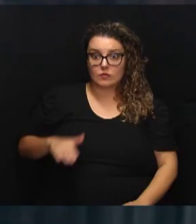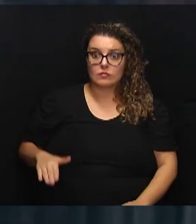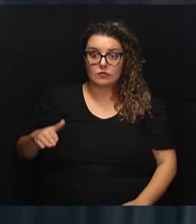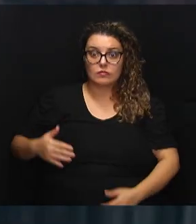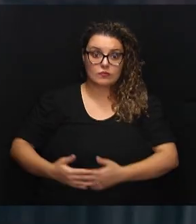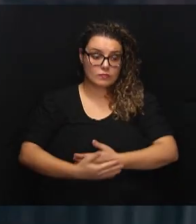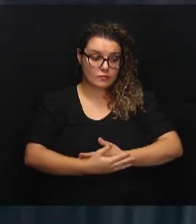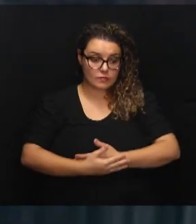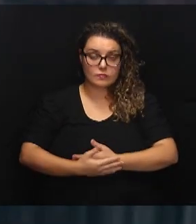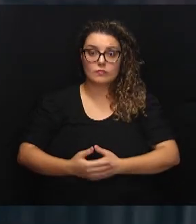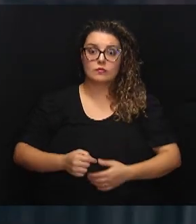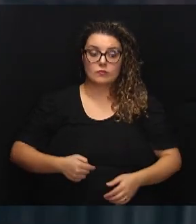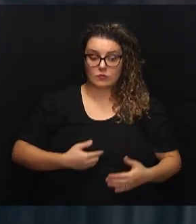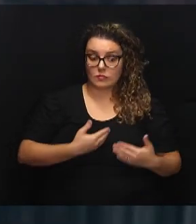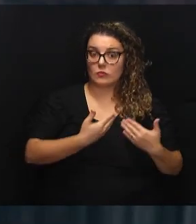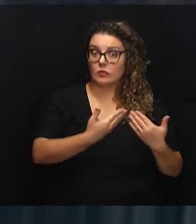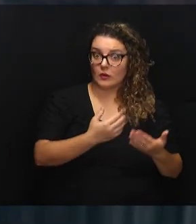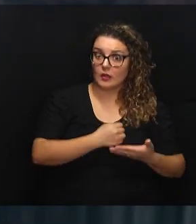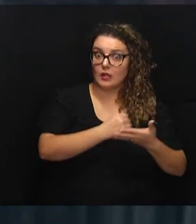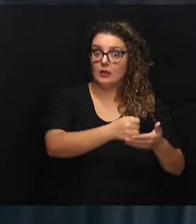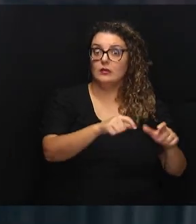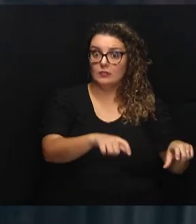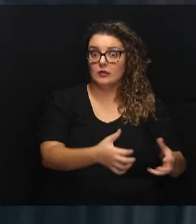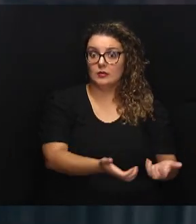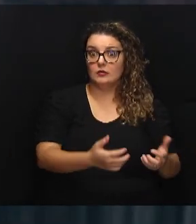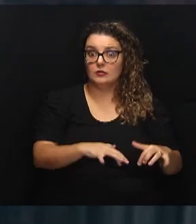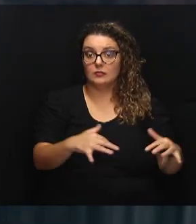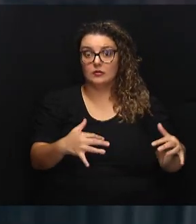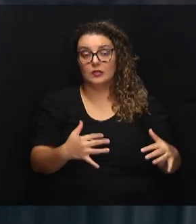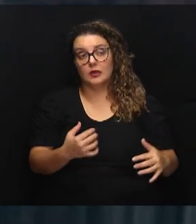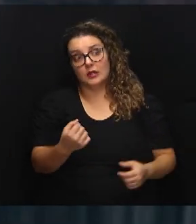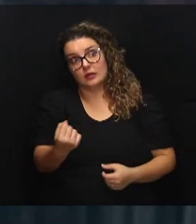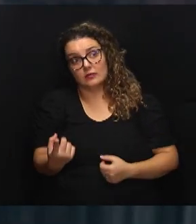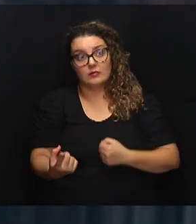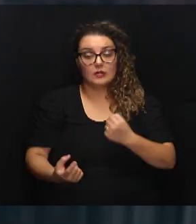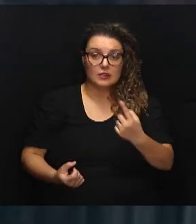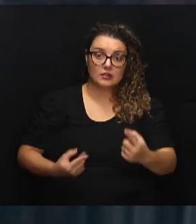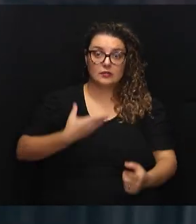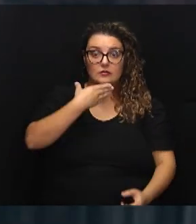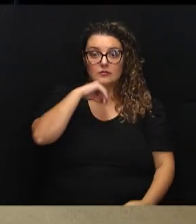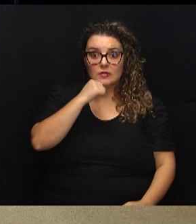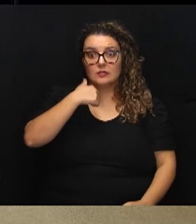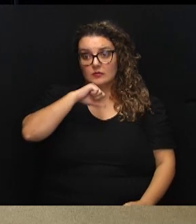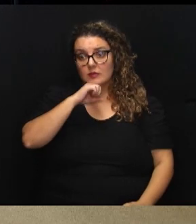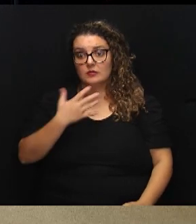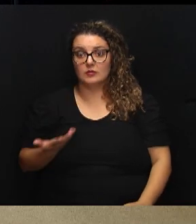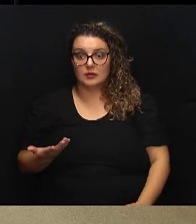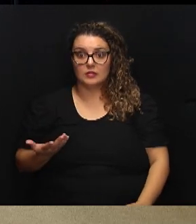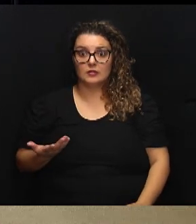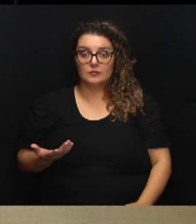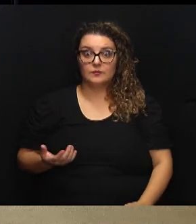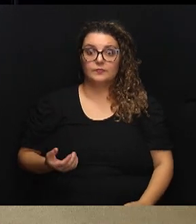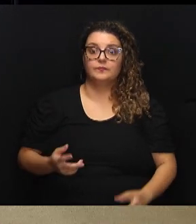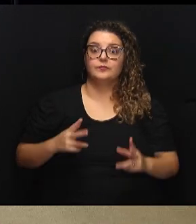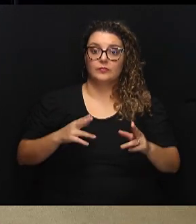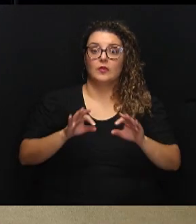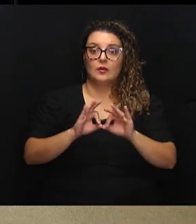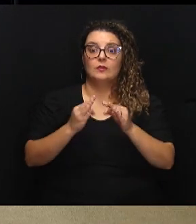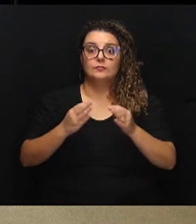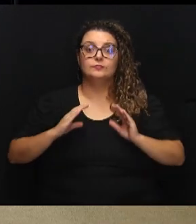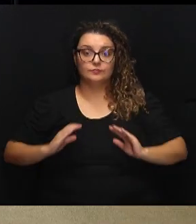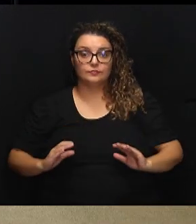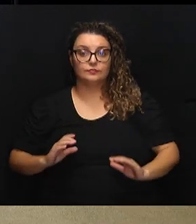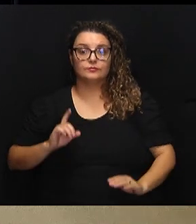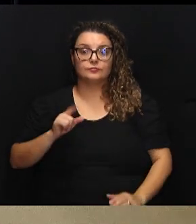colo no estádio. Aí tem de pai para pai, né. É isso mesmo, né, vai de como a família se